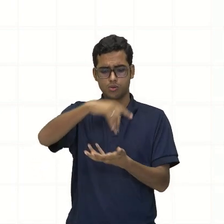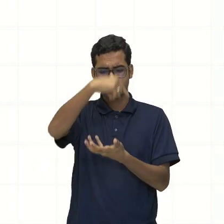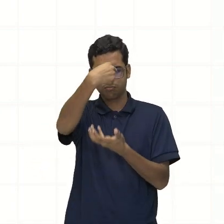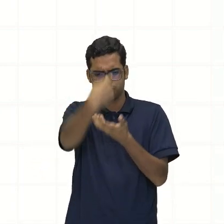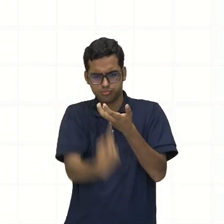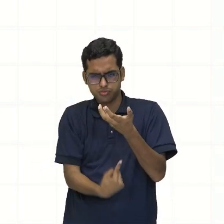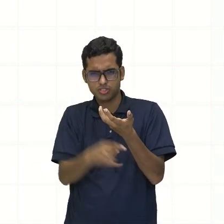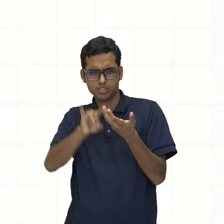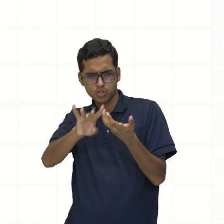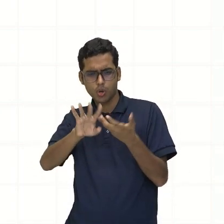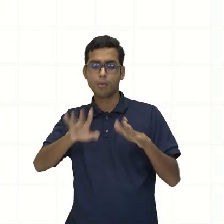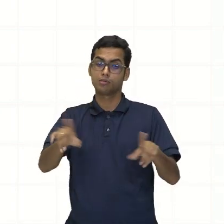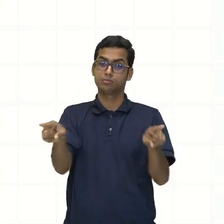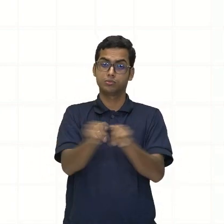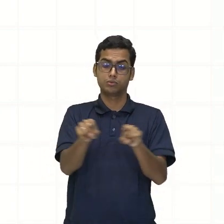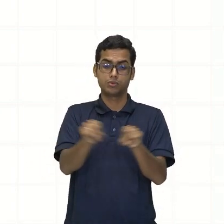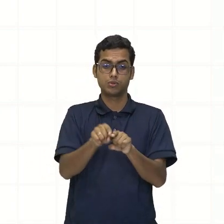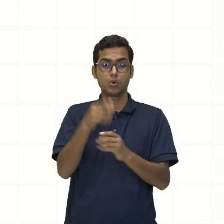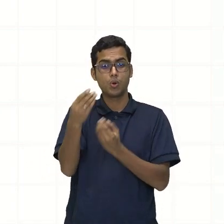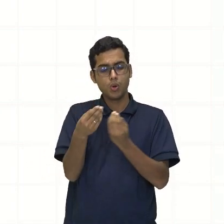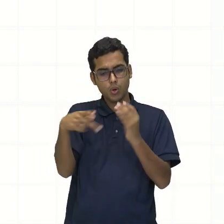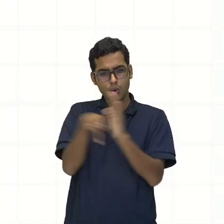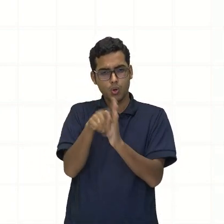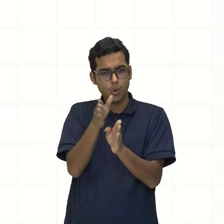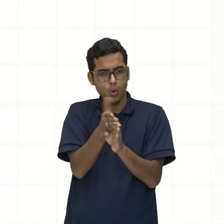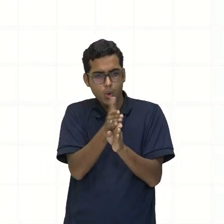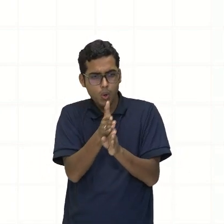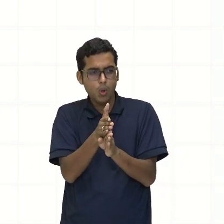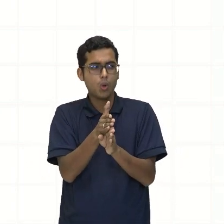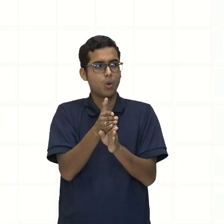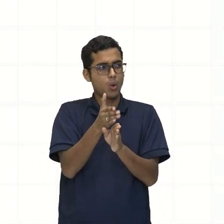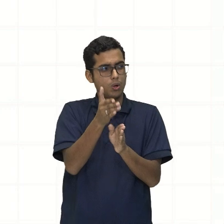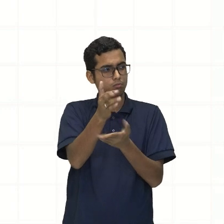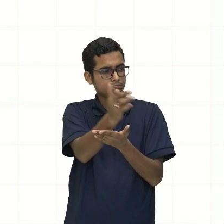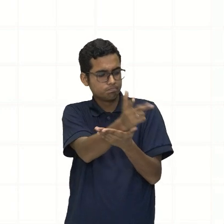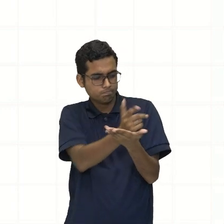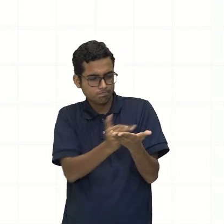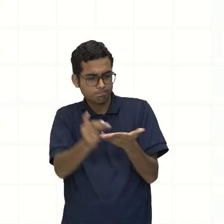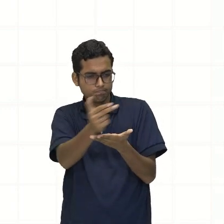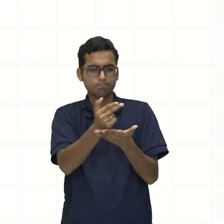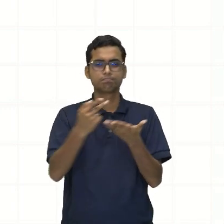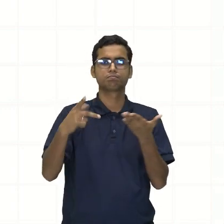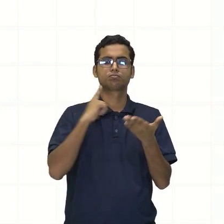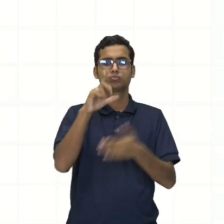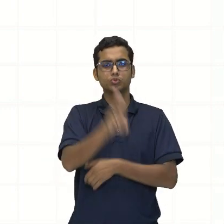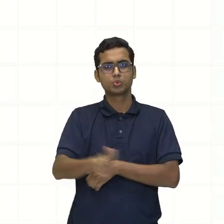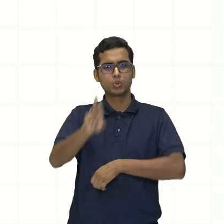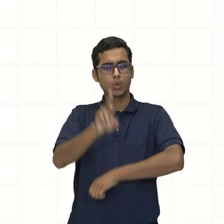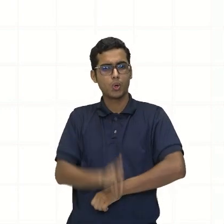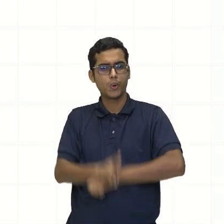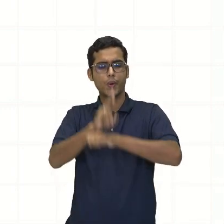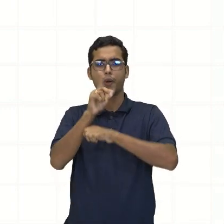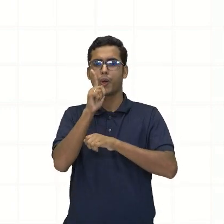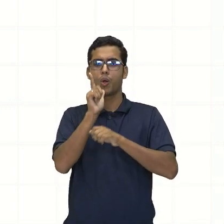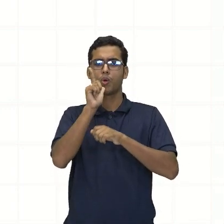reta, mas essas fronteiras seriam definidas a partir de recursos